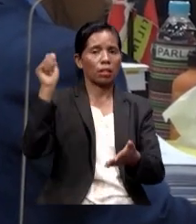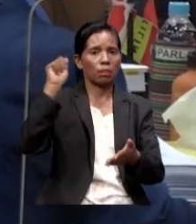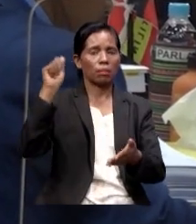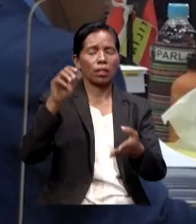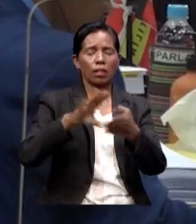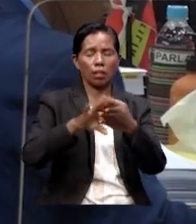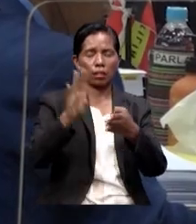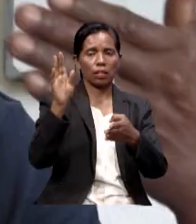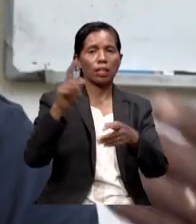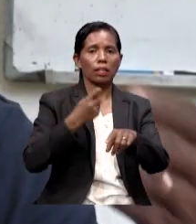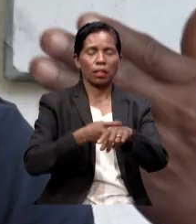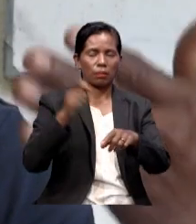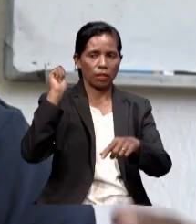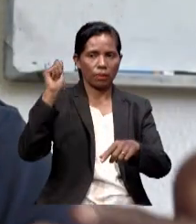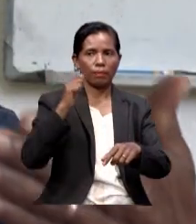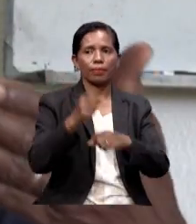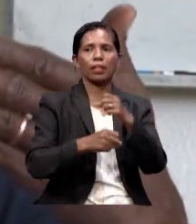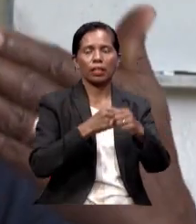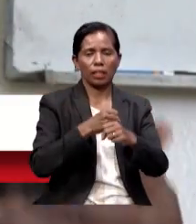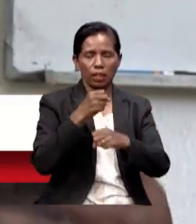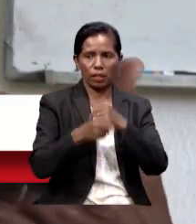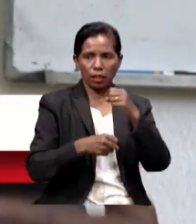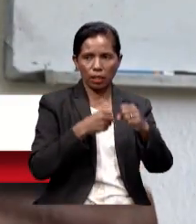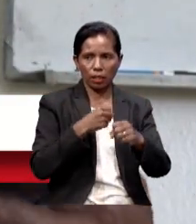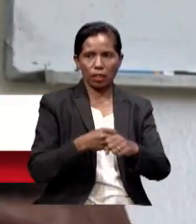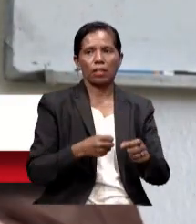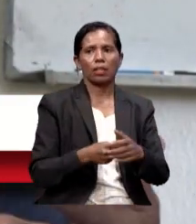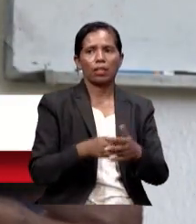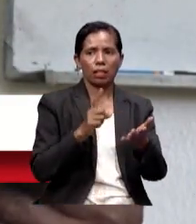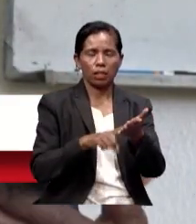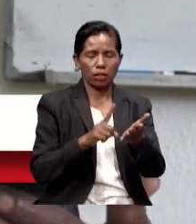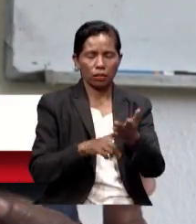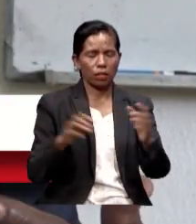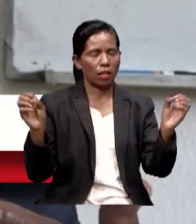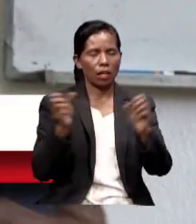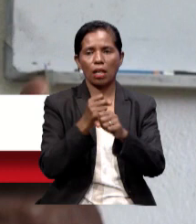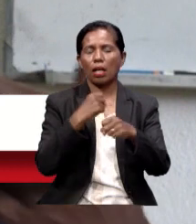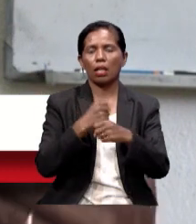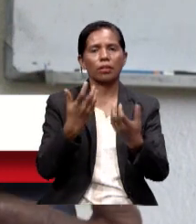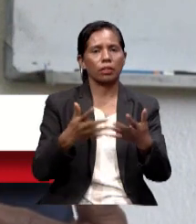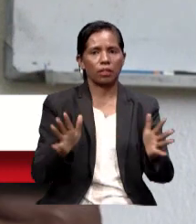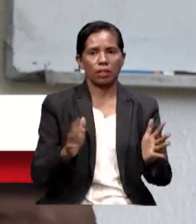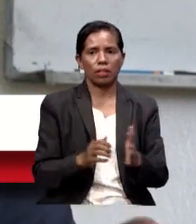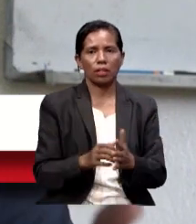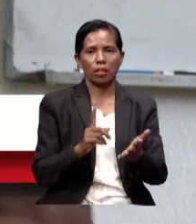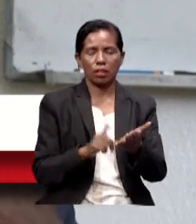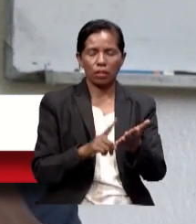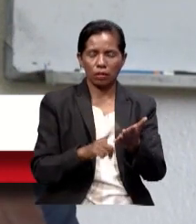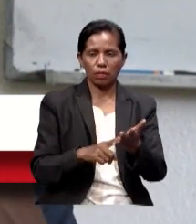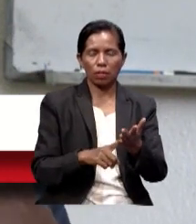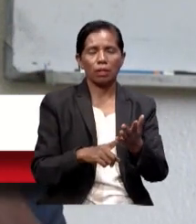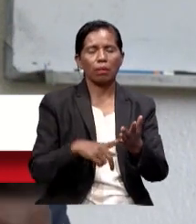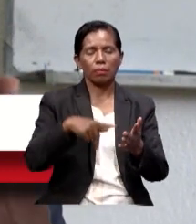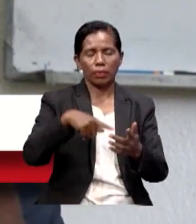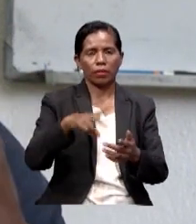e a tempo campanha. Tinha tem ser discute, mas lá realiza o atirar. Discute com pensão vitalícia, mas bem